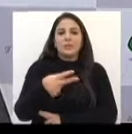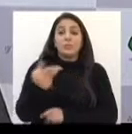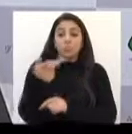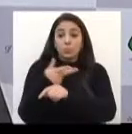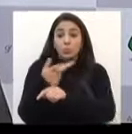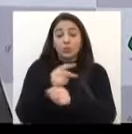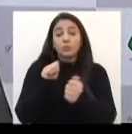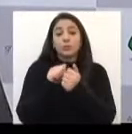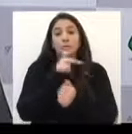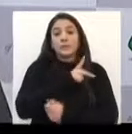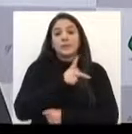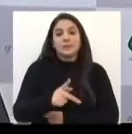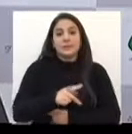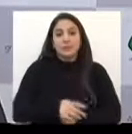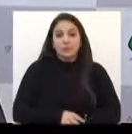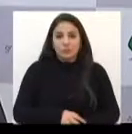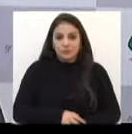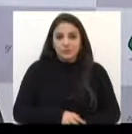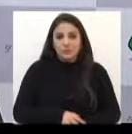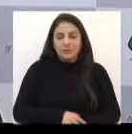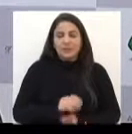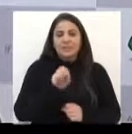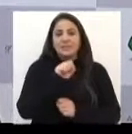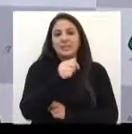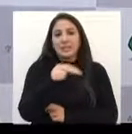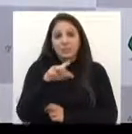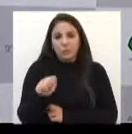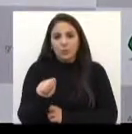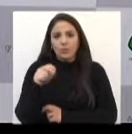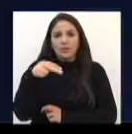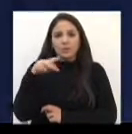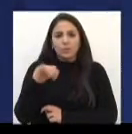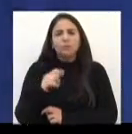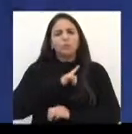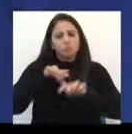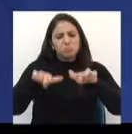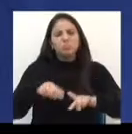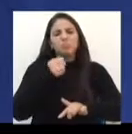Antônio da Pedreira, lá, na unidade do bairro de saúde lá, tem espaço, tem tudo para fazer uma academia.